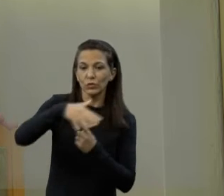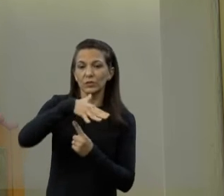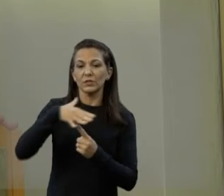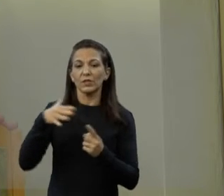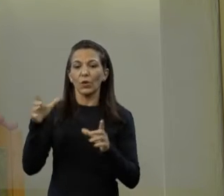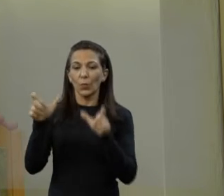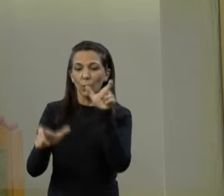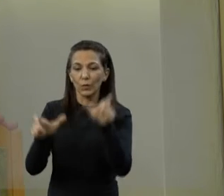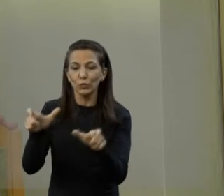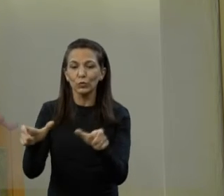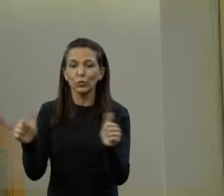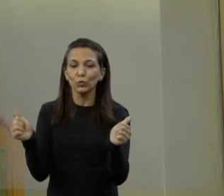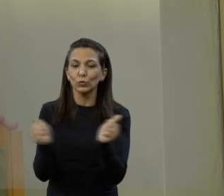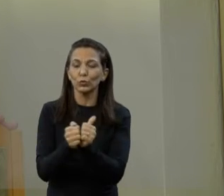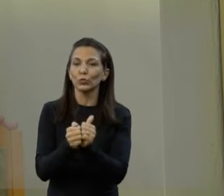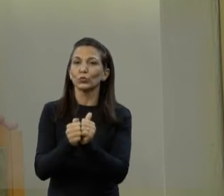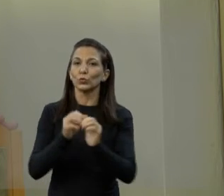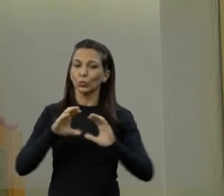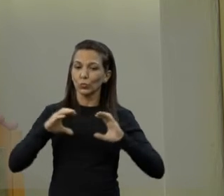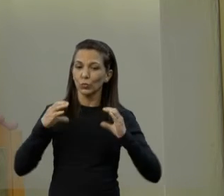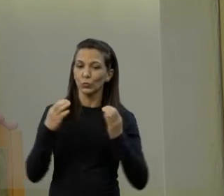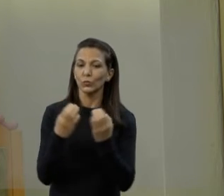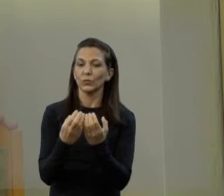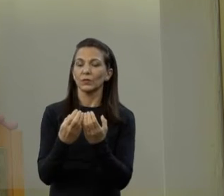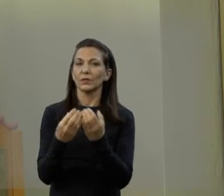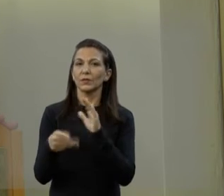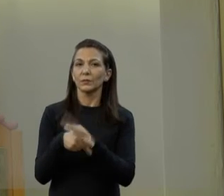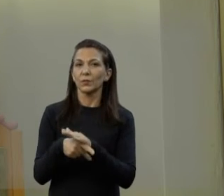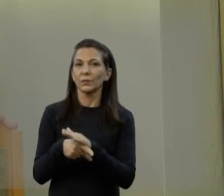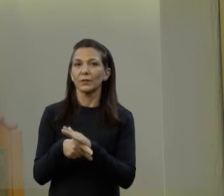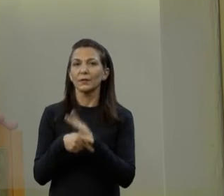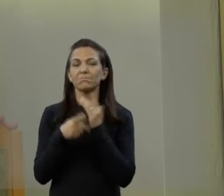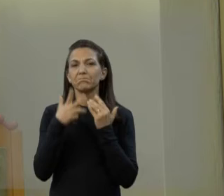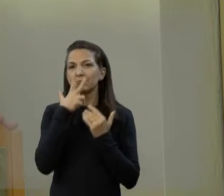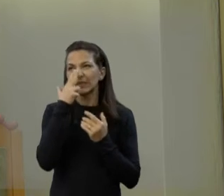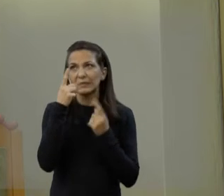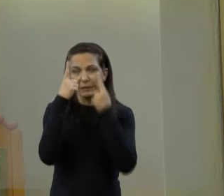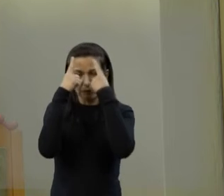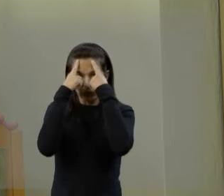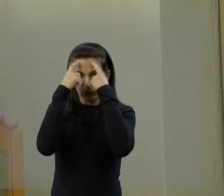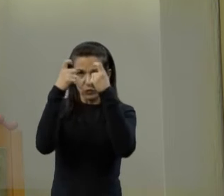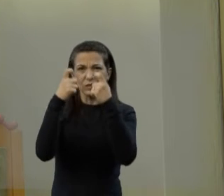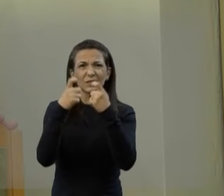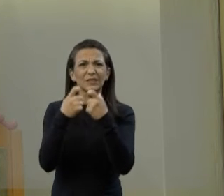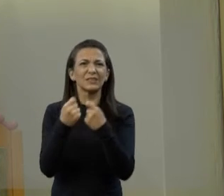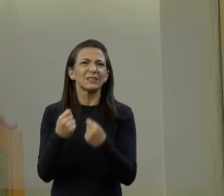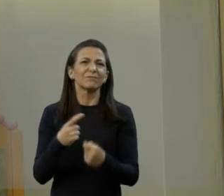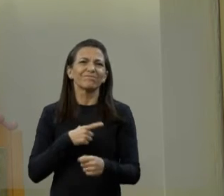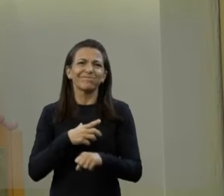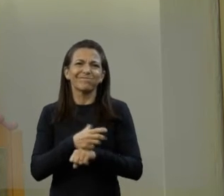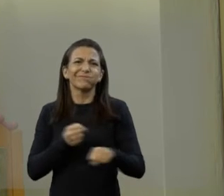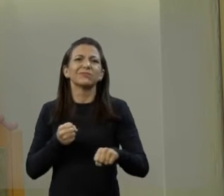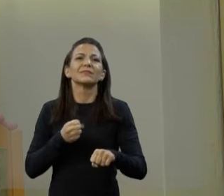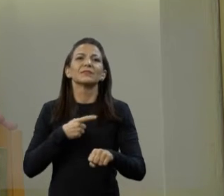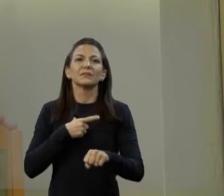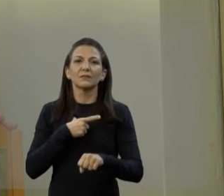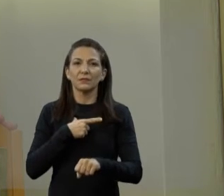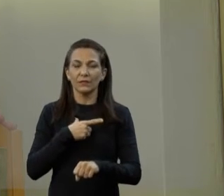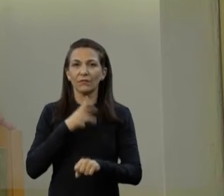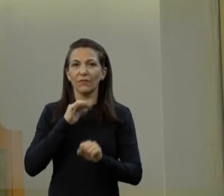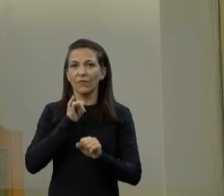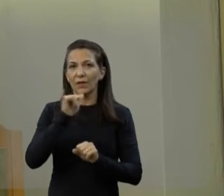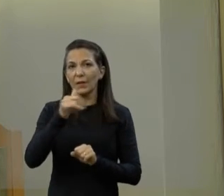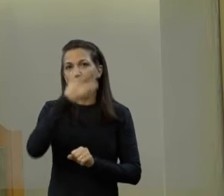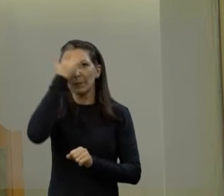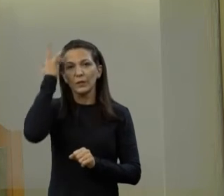algo construído pela população eu creio que é uma violência tão grande tão grande que é o mesmo que a gente está dizendo para